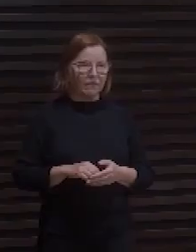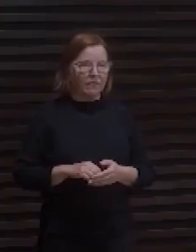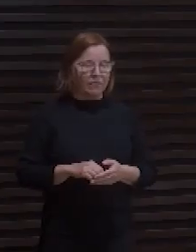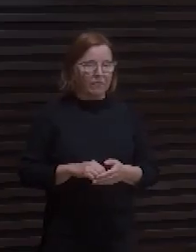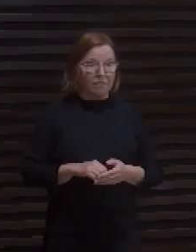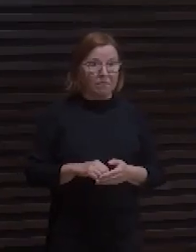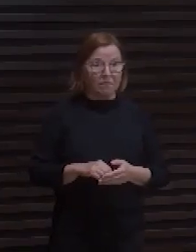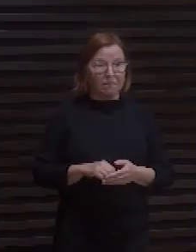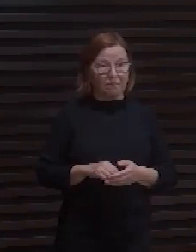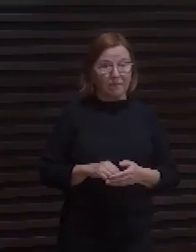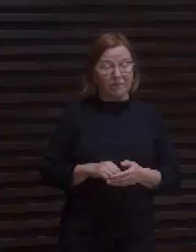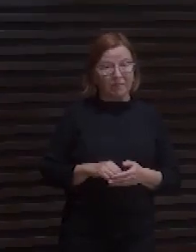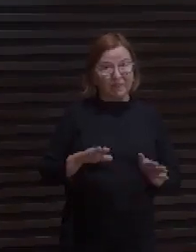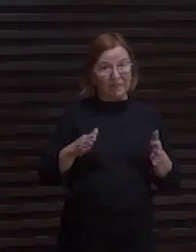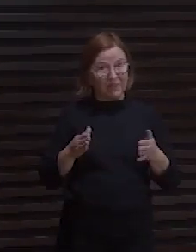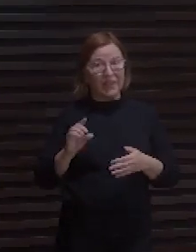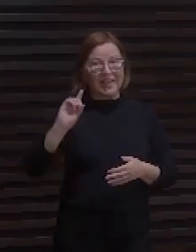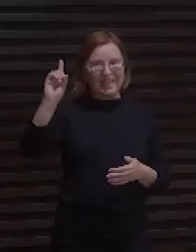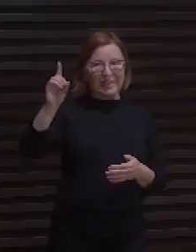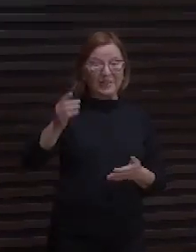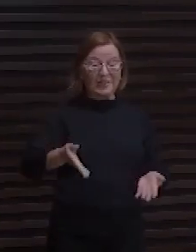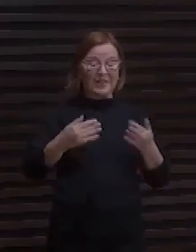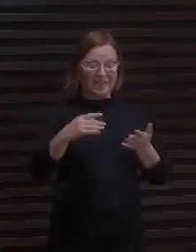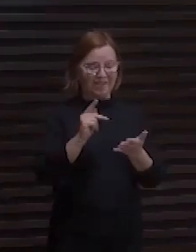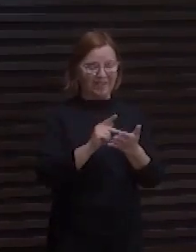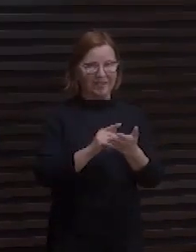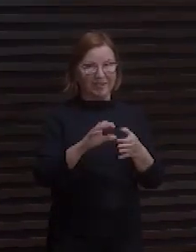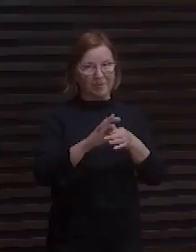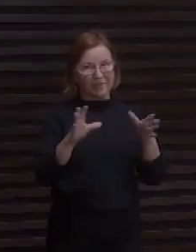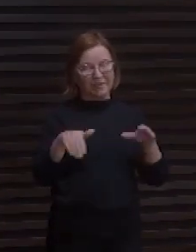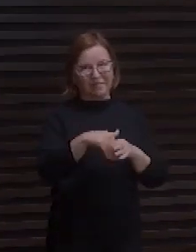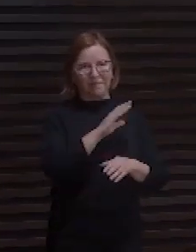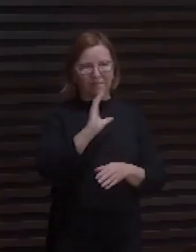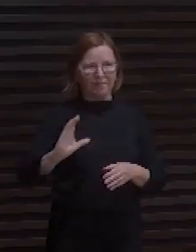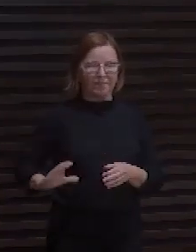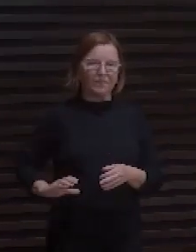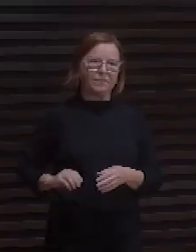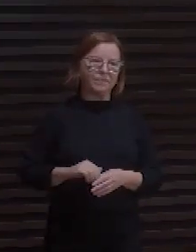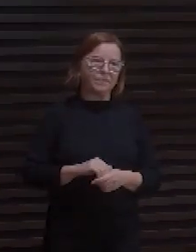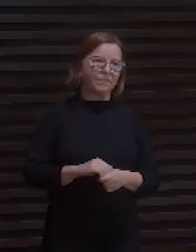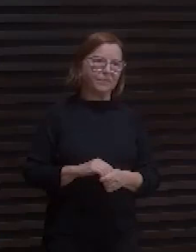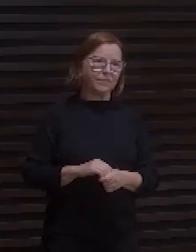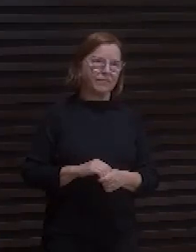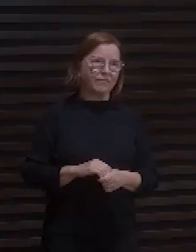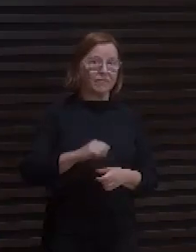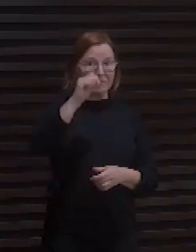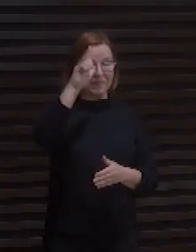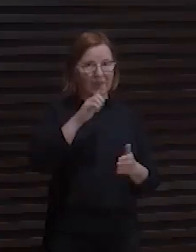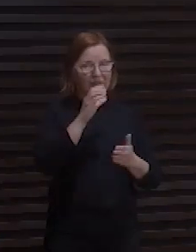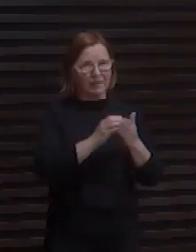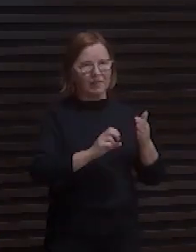Afinal, Ele nos deu verdadeira liberdade em Cristo. Gálatas